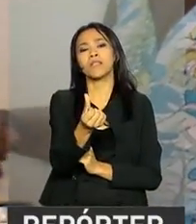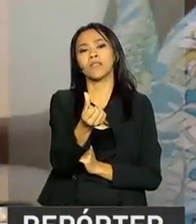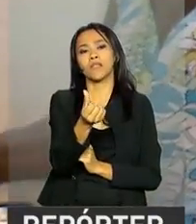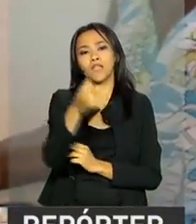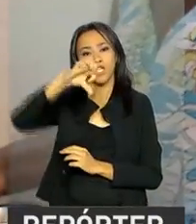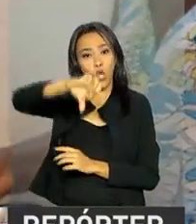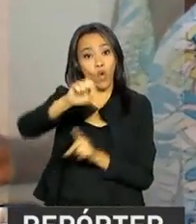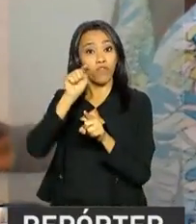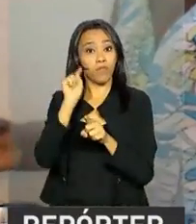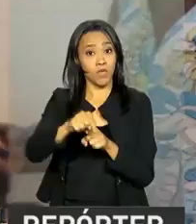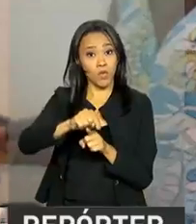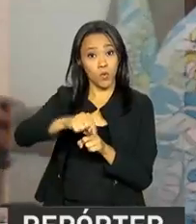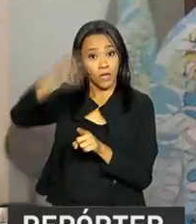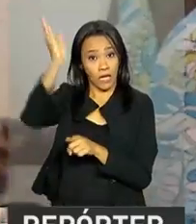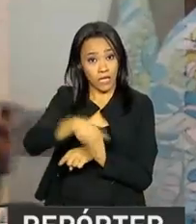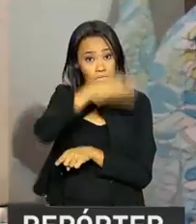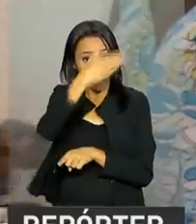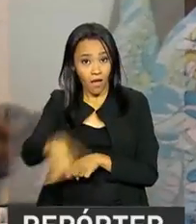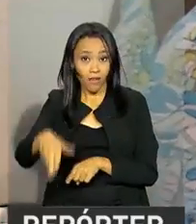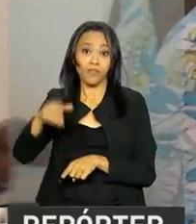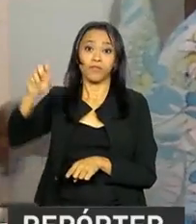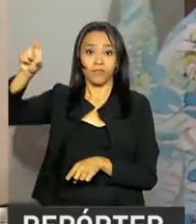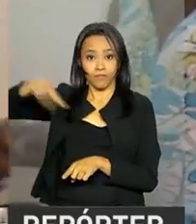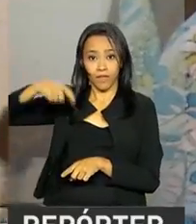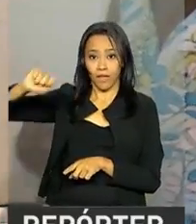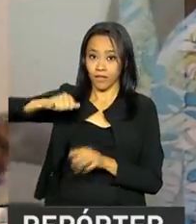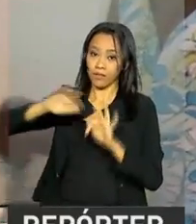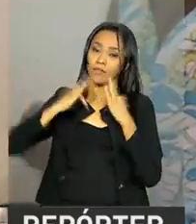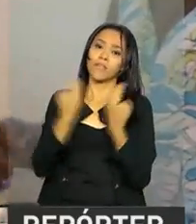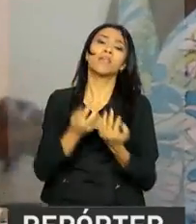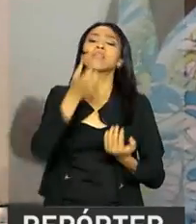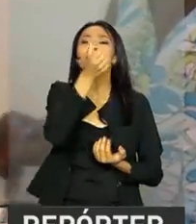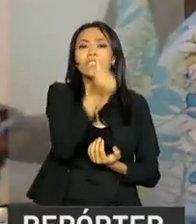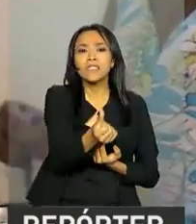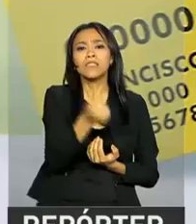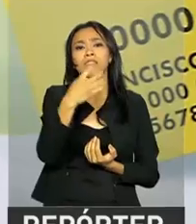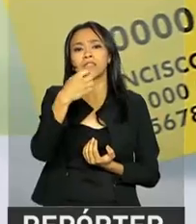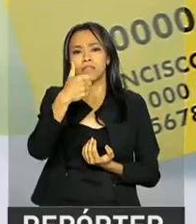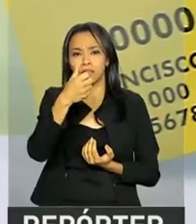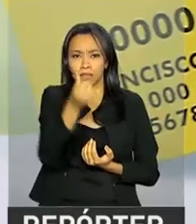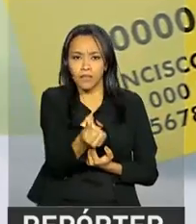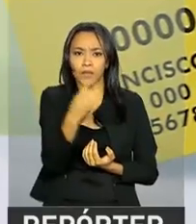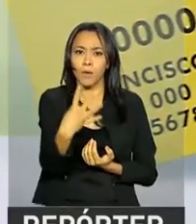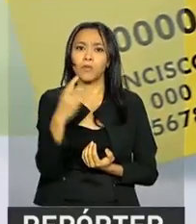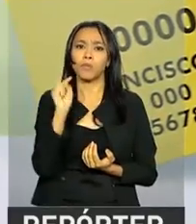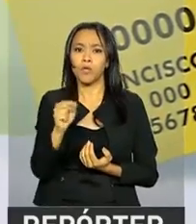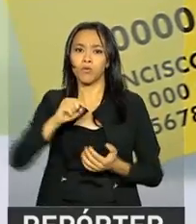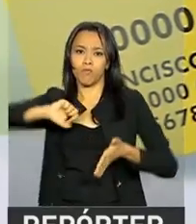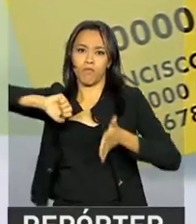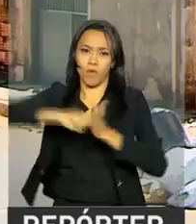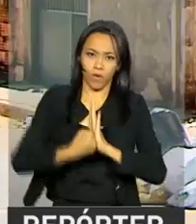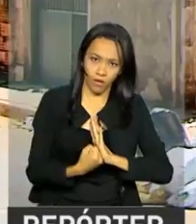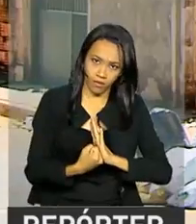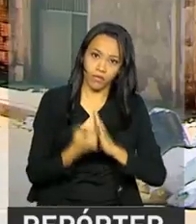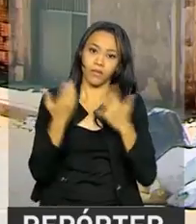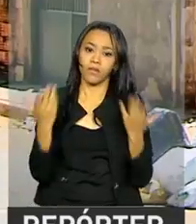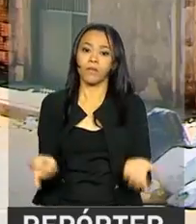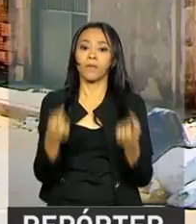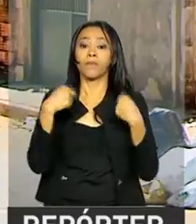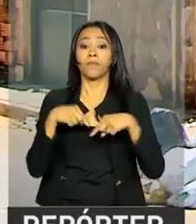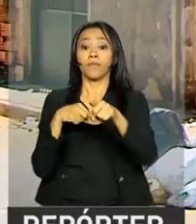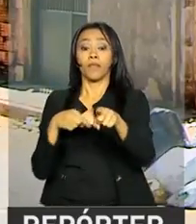benefícios cancelados e 654.000 bloqueados a revisão abriu o espaço para cerca